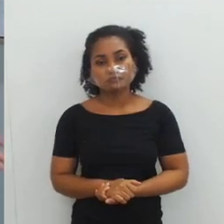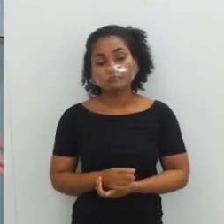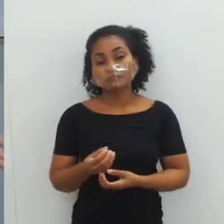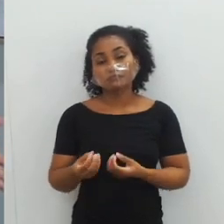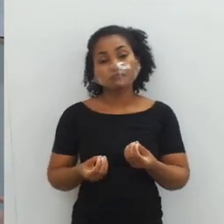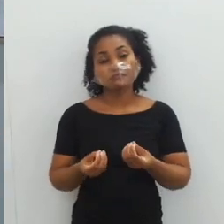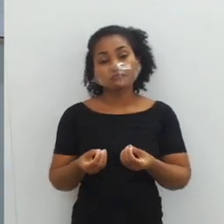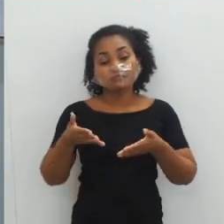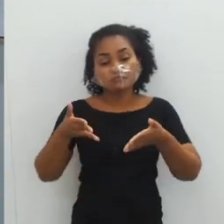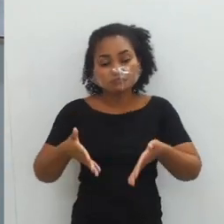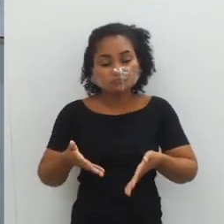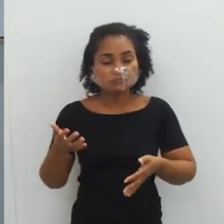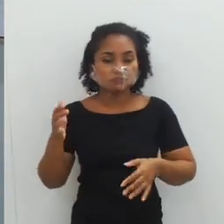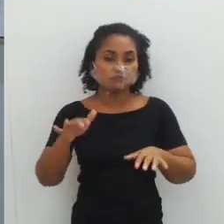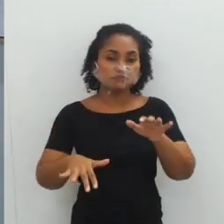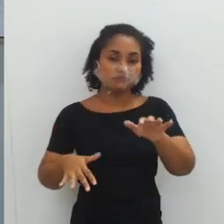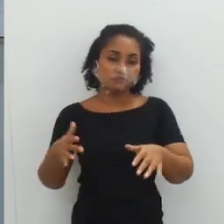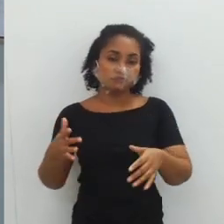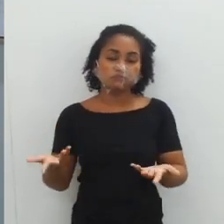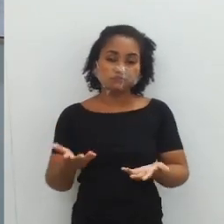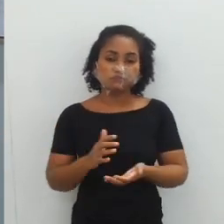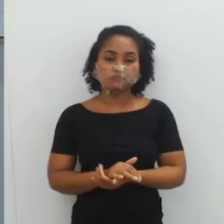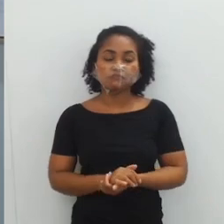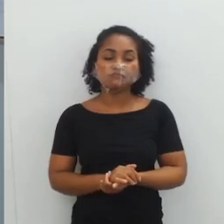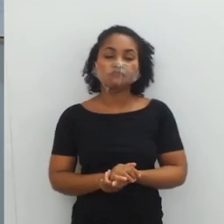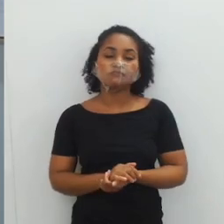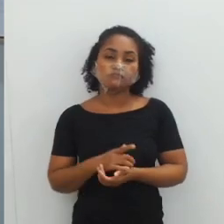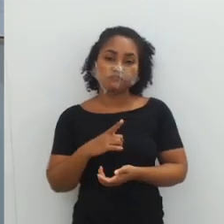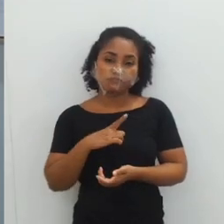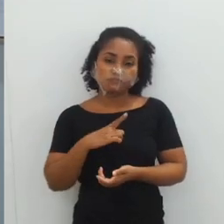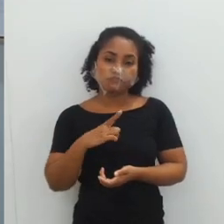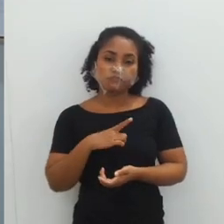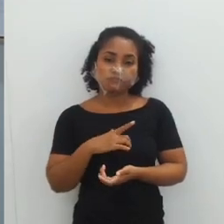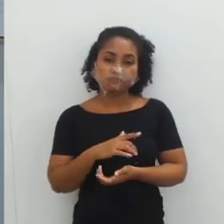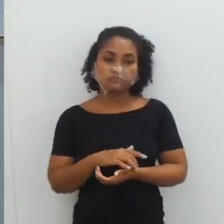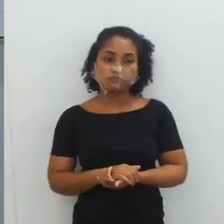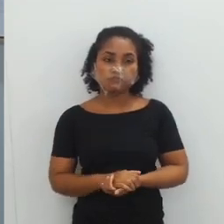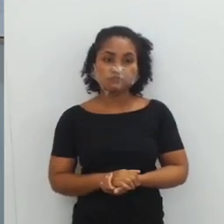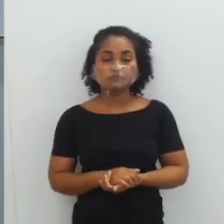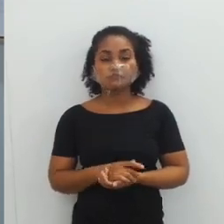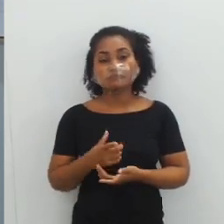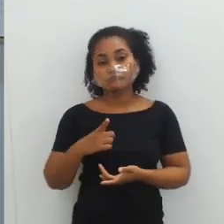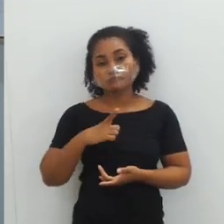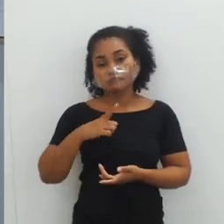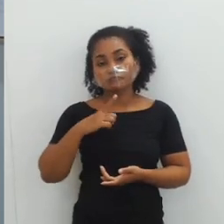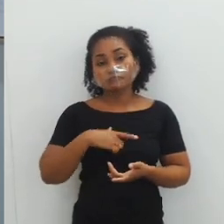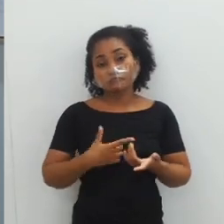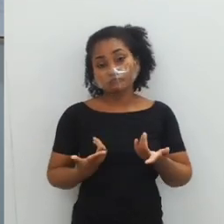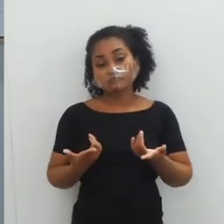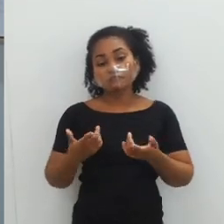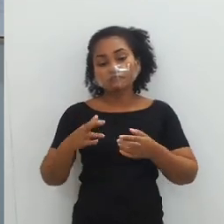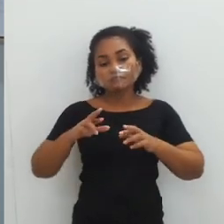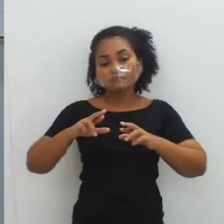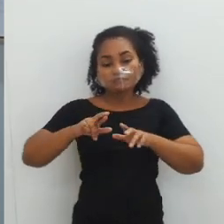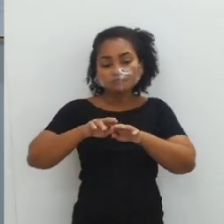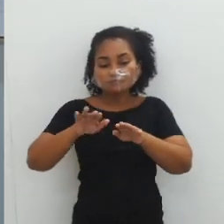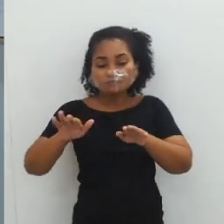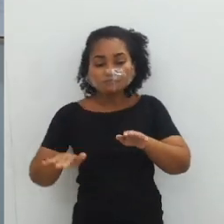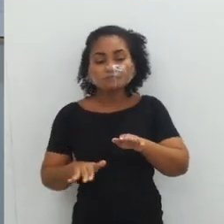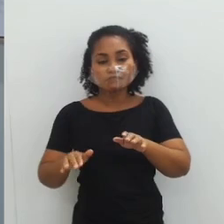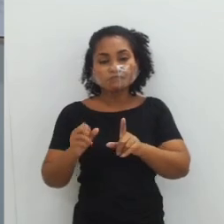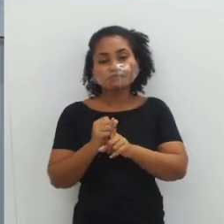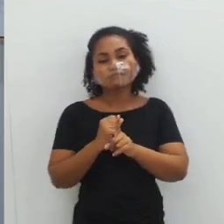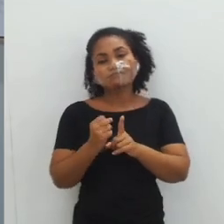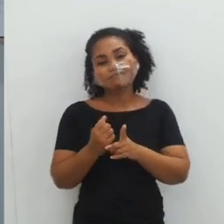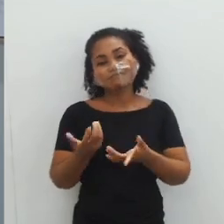mais à piscina. Então, o Brasil, ele é tido aí como esse país das grandes contradições sociais. E